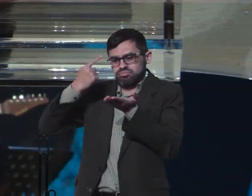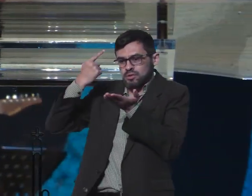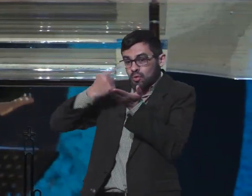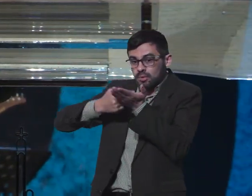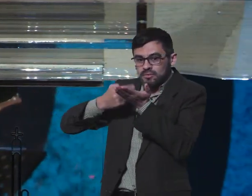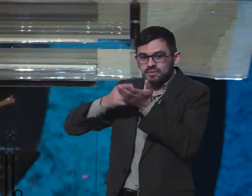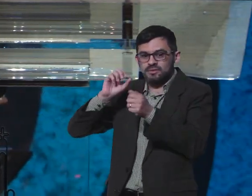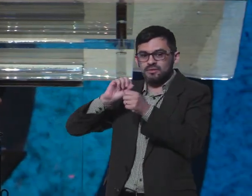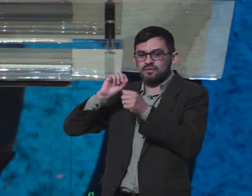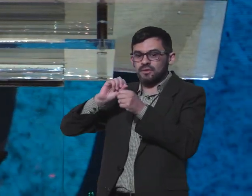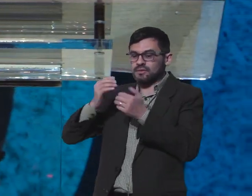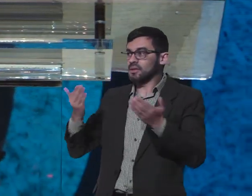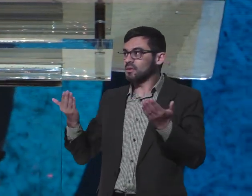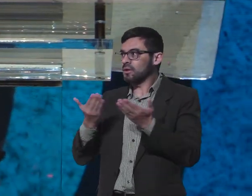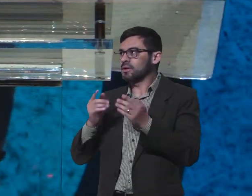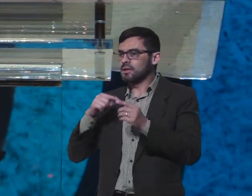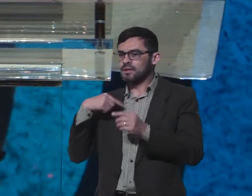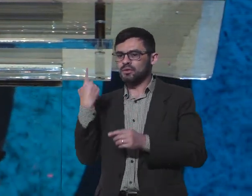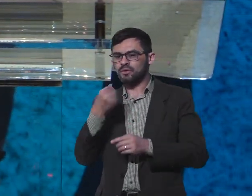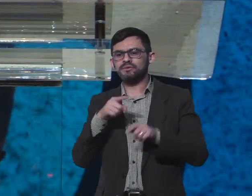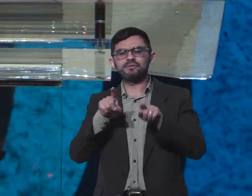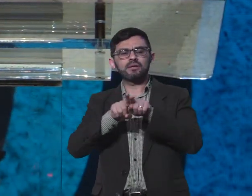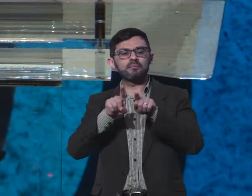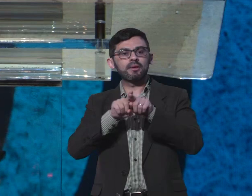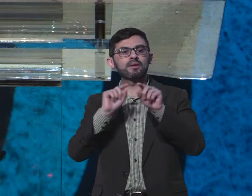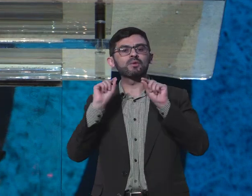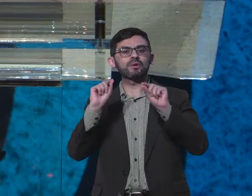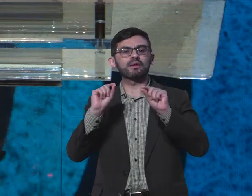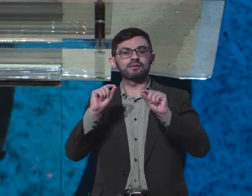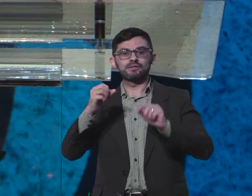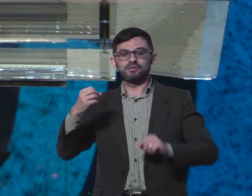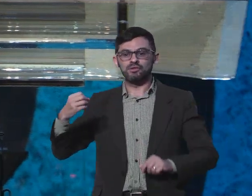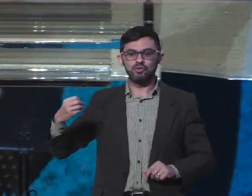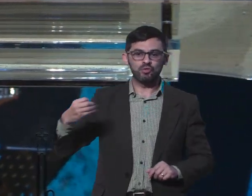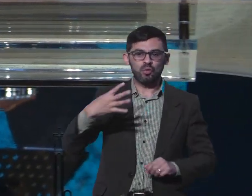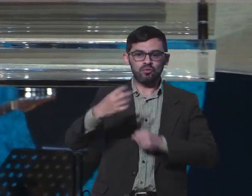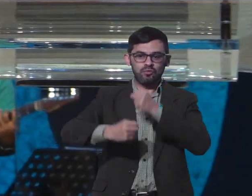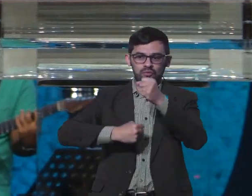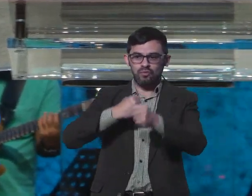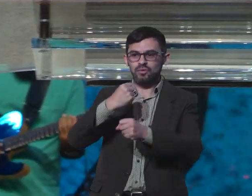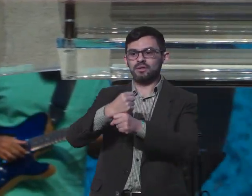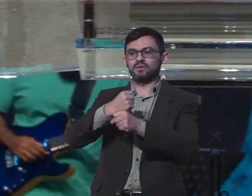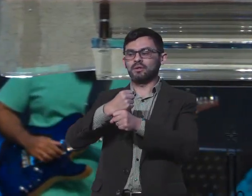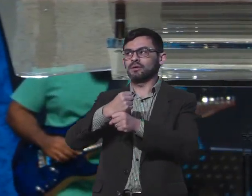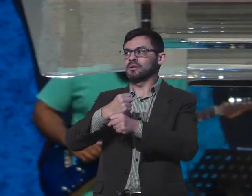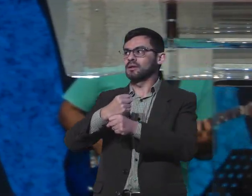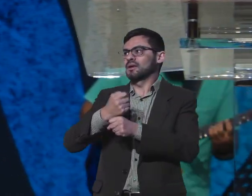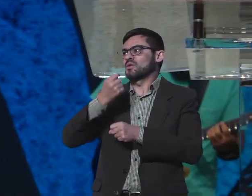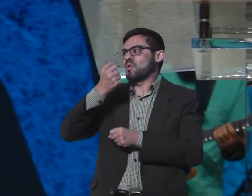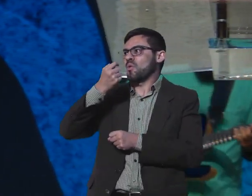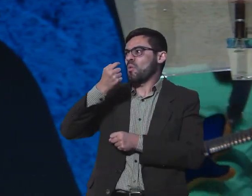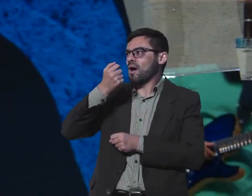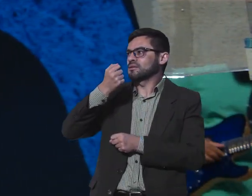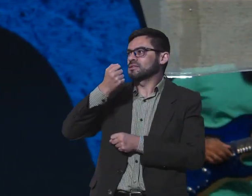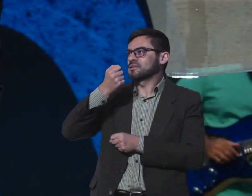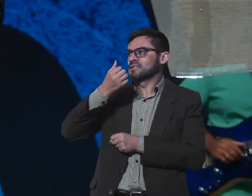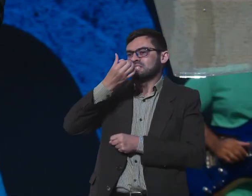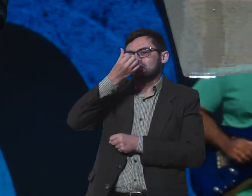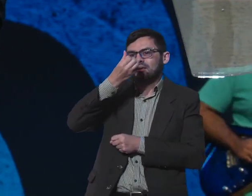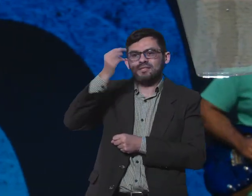fazendo, mas nós vamos consagrar também esse novo ano, que daqui a